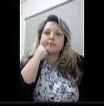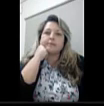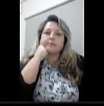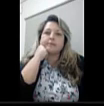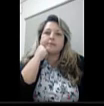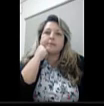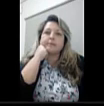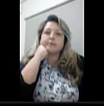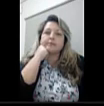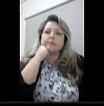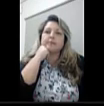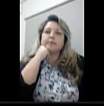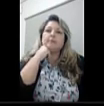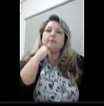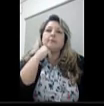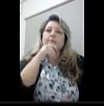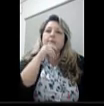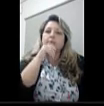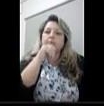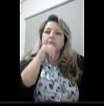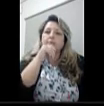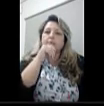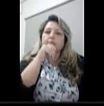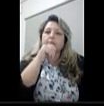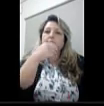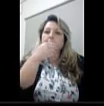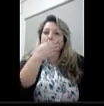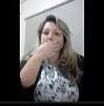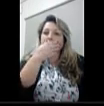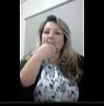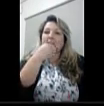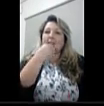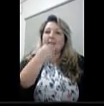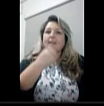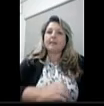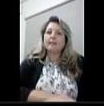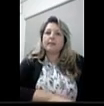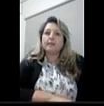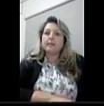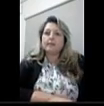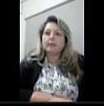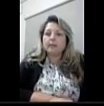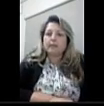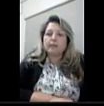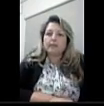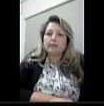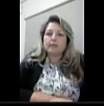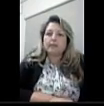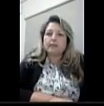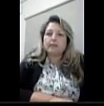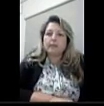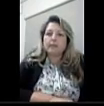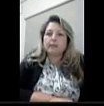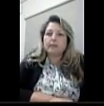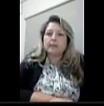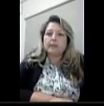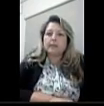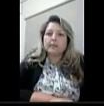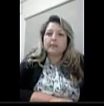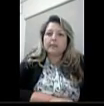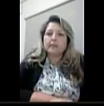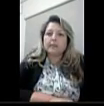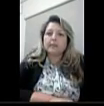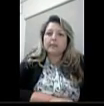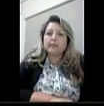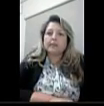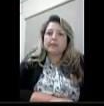nos transtornos de aprendizagem e aí é como se você pegasse uma orelha bem grandona e outra uma boca grandona e aí